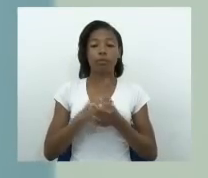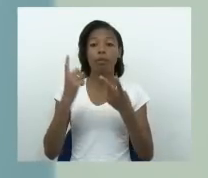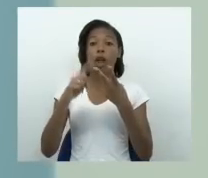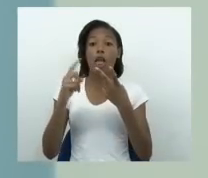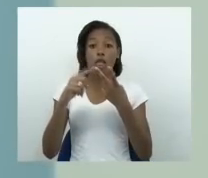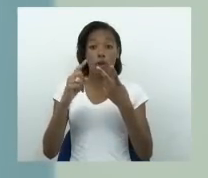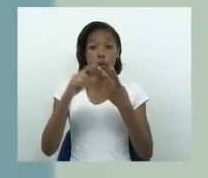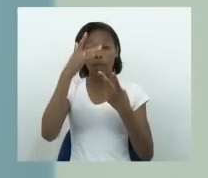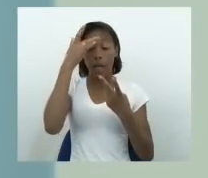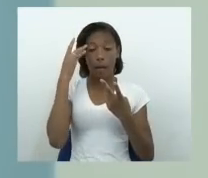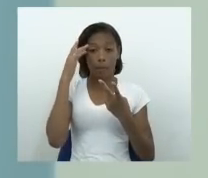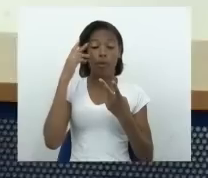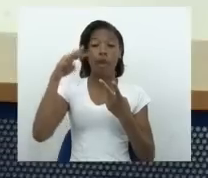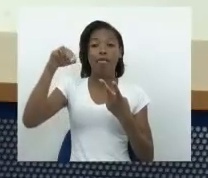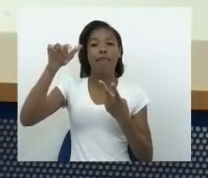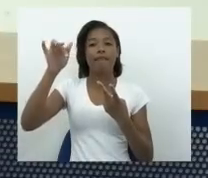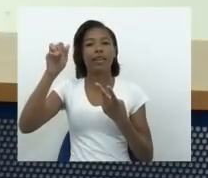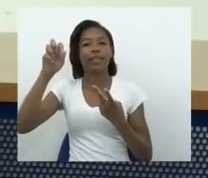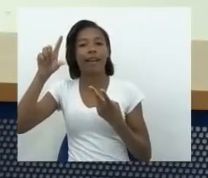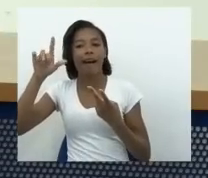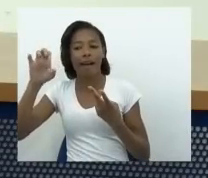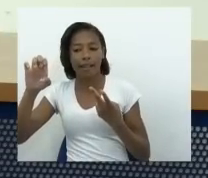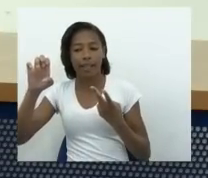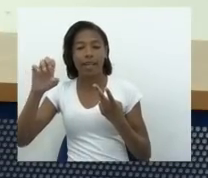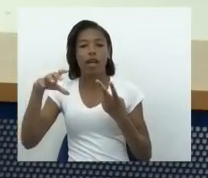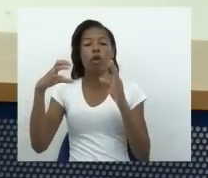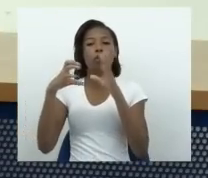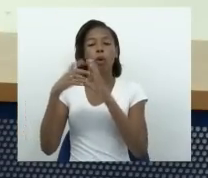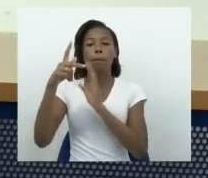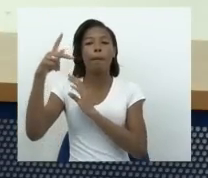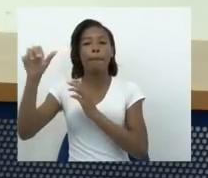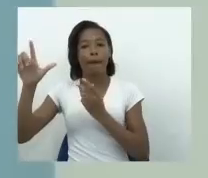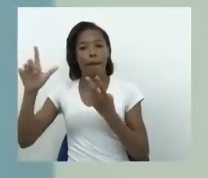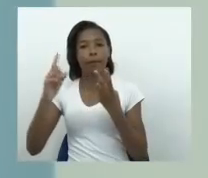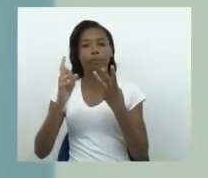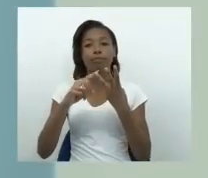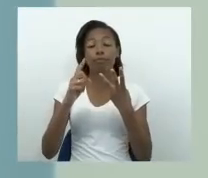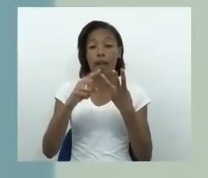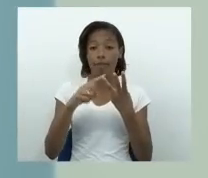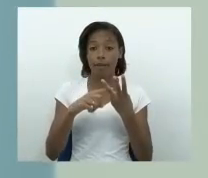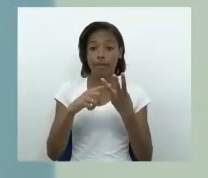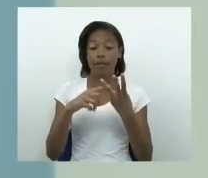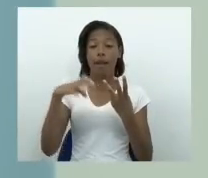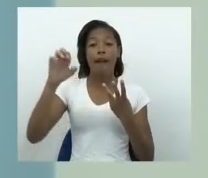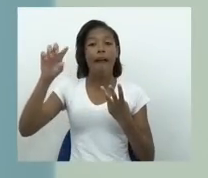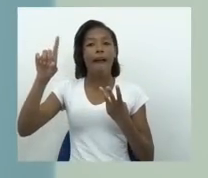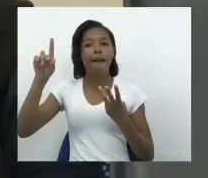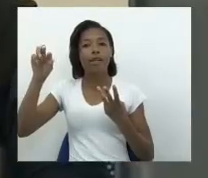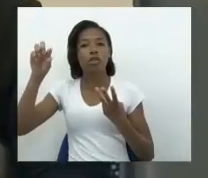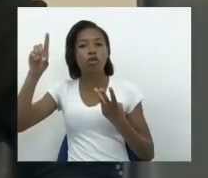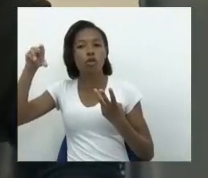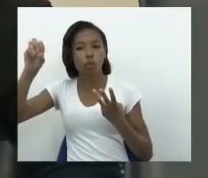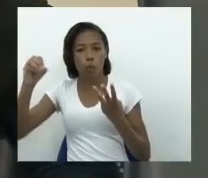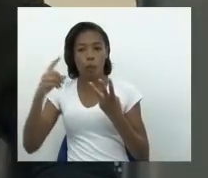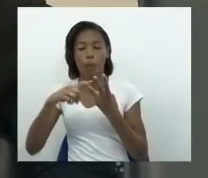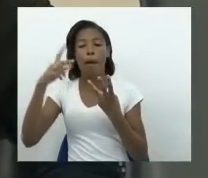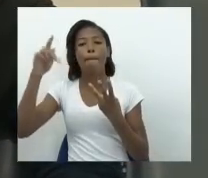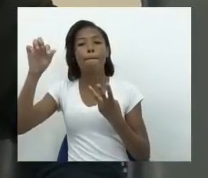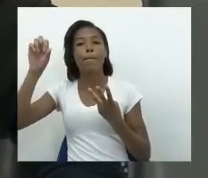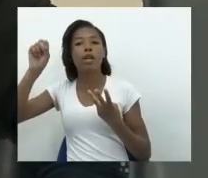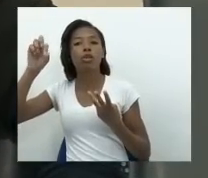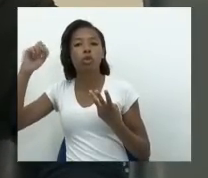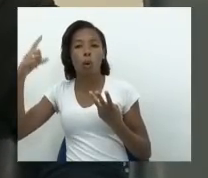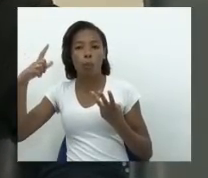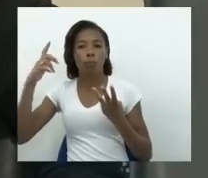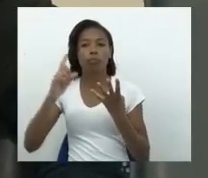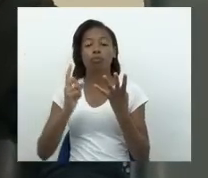de número 2 está Neftales, candidato do PPL. Na posição de número 3, Edson Albertão, do PSOL.